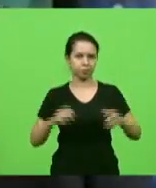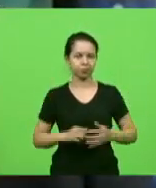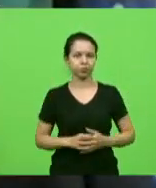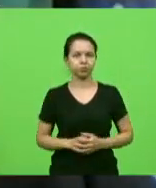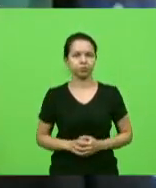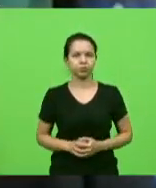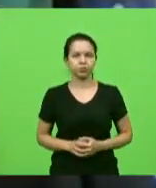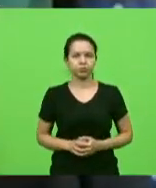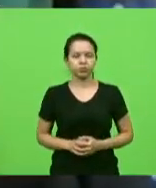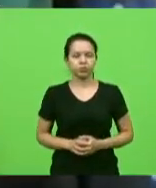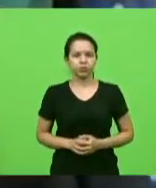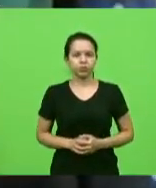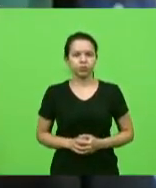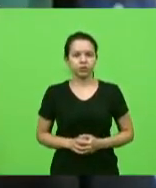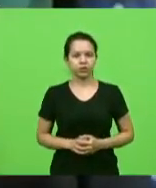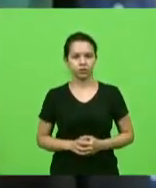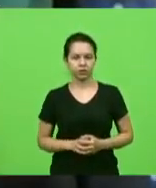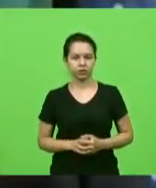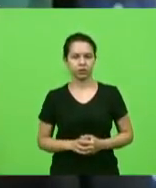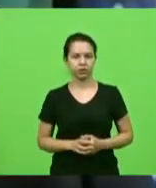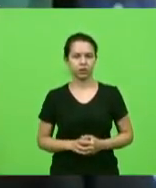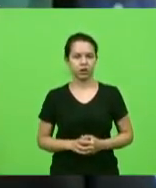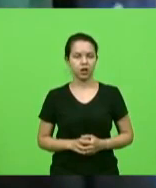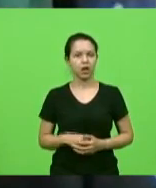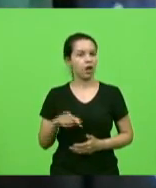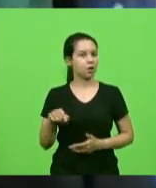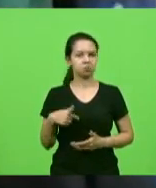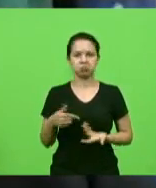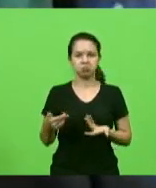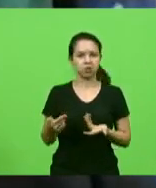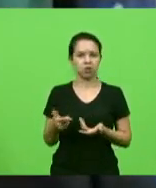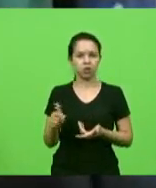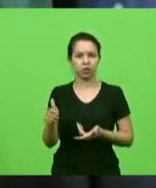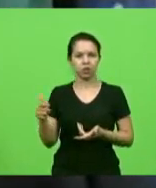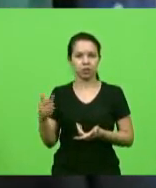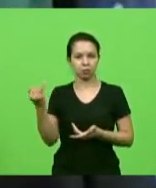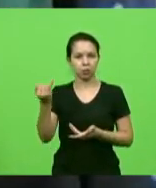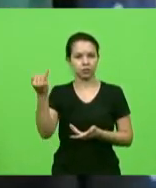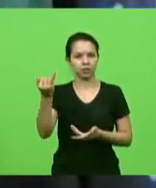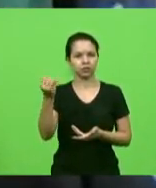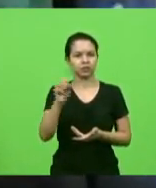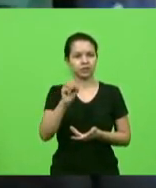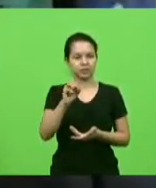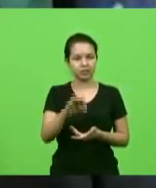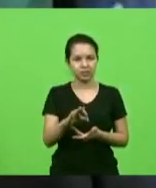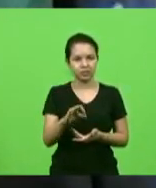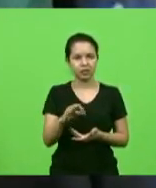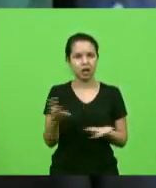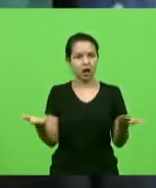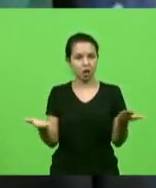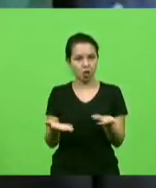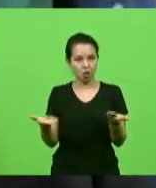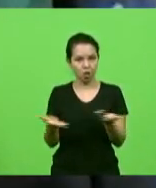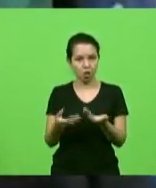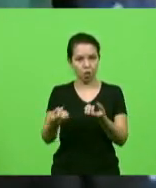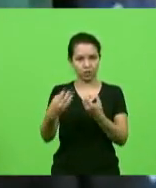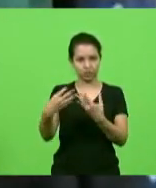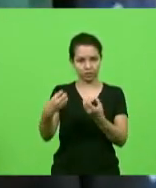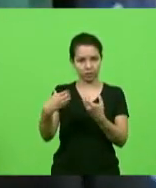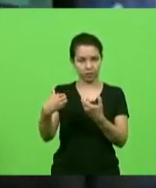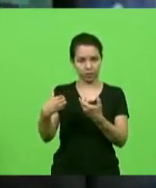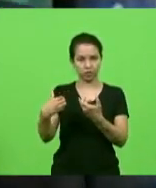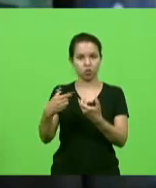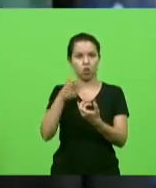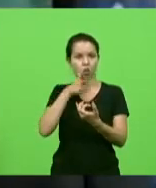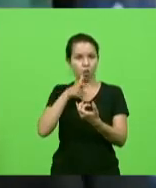pouco adiantaria conhecer se esta realidade se não se distraísse dos fatos os ensinamentos que eles propiciam